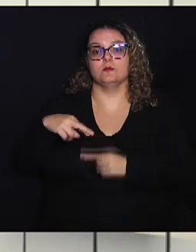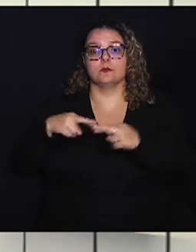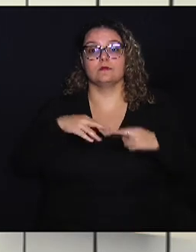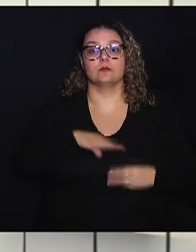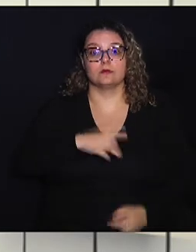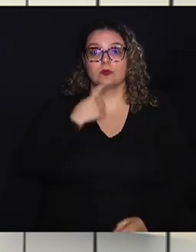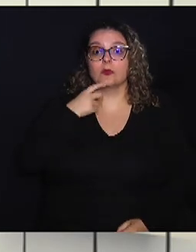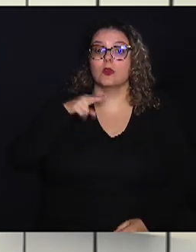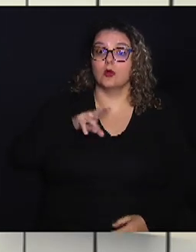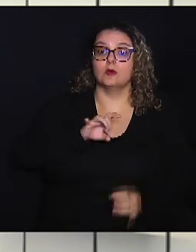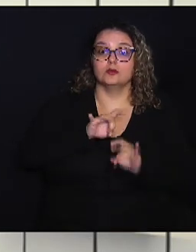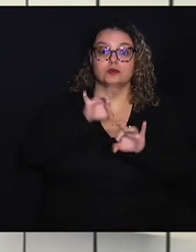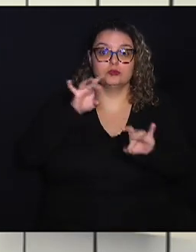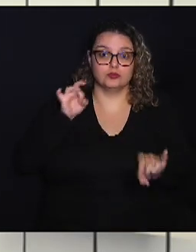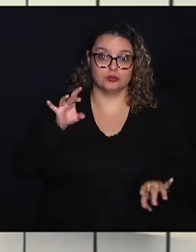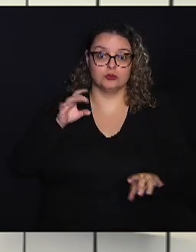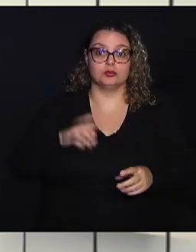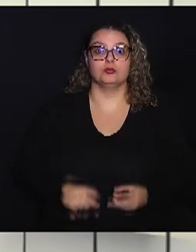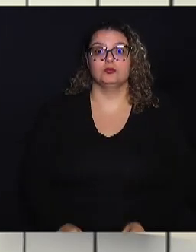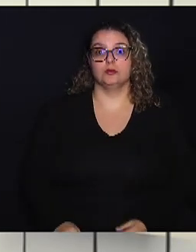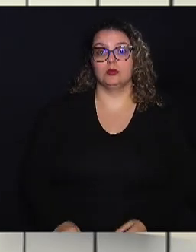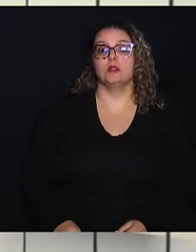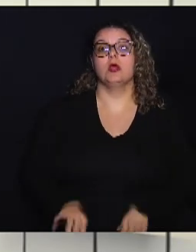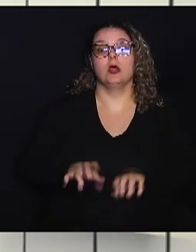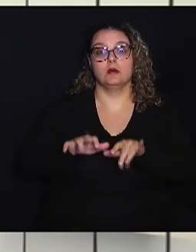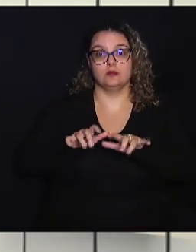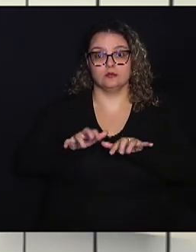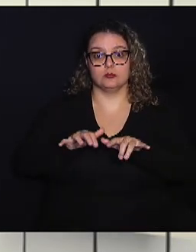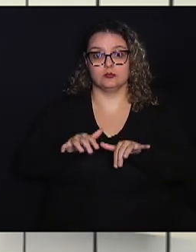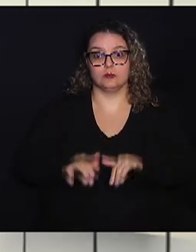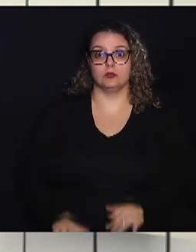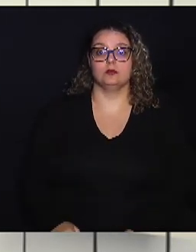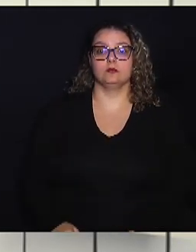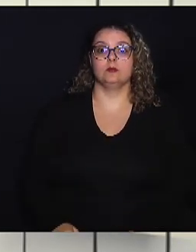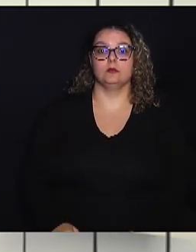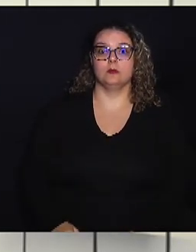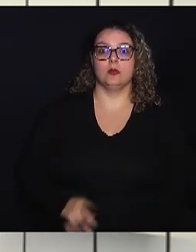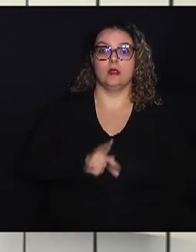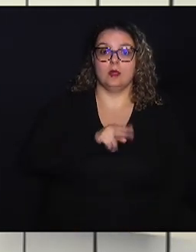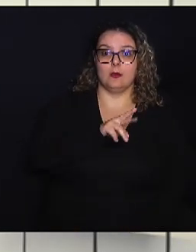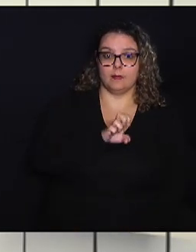forma online, pelo endereço. Então você digita lá o site